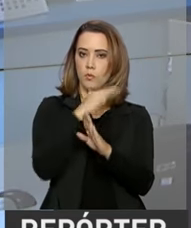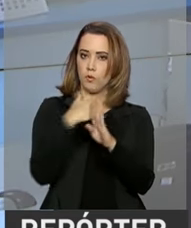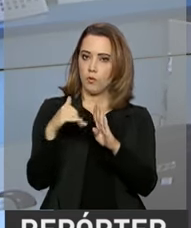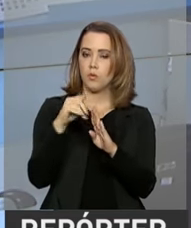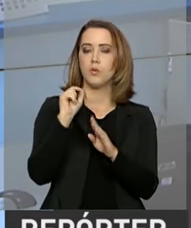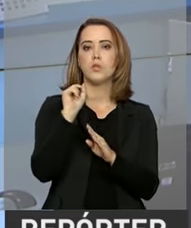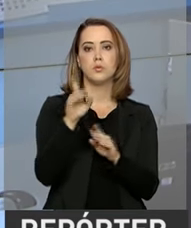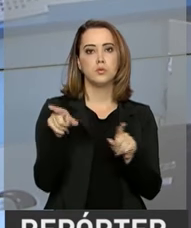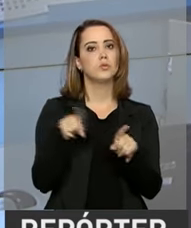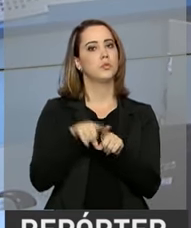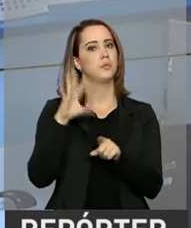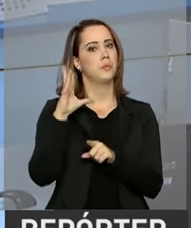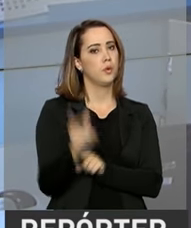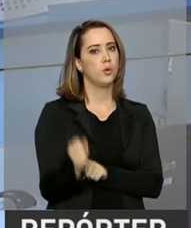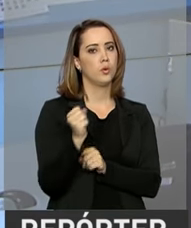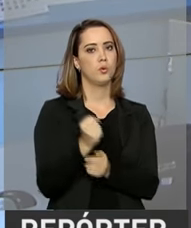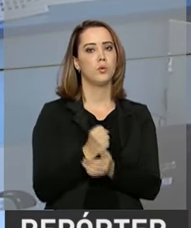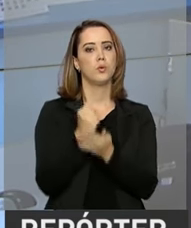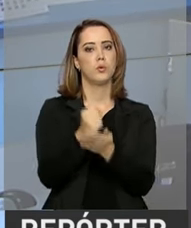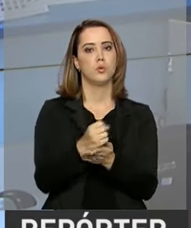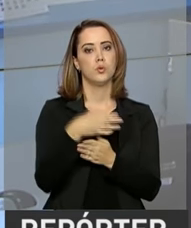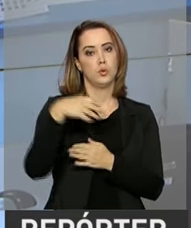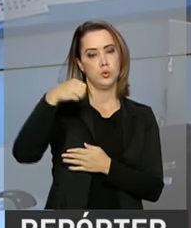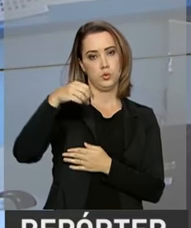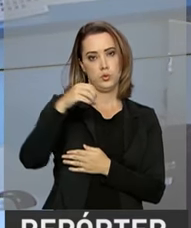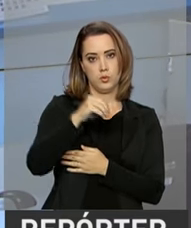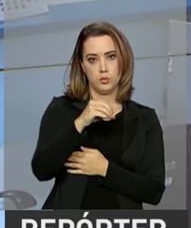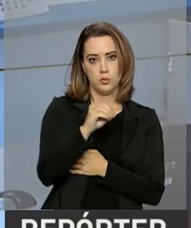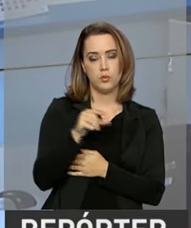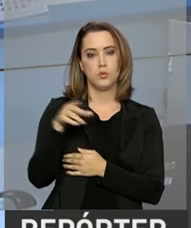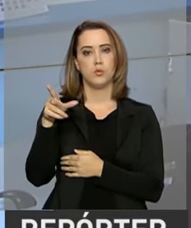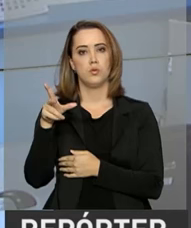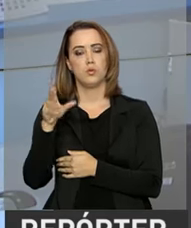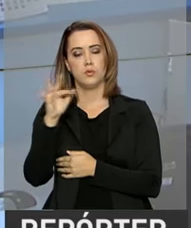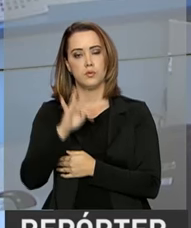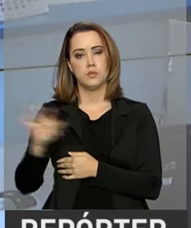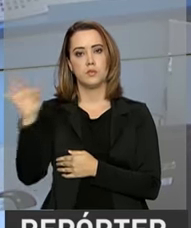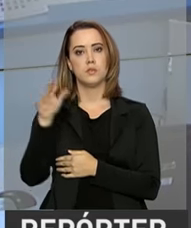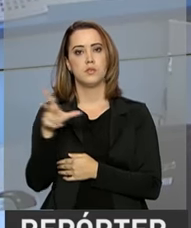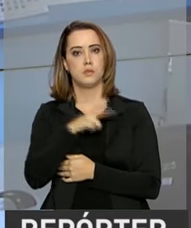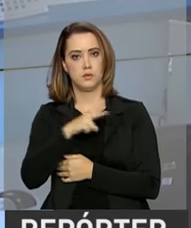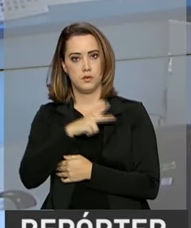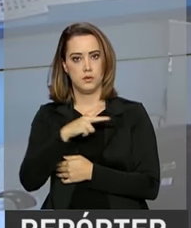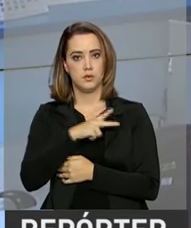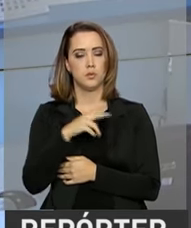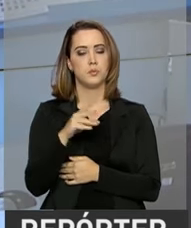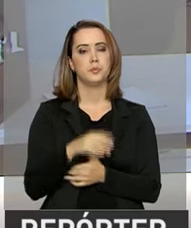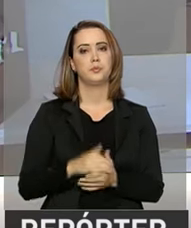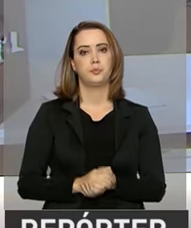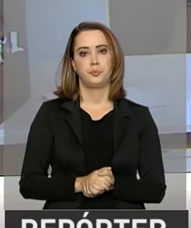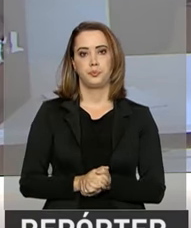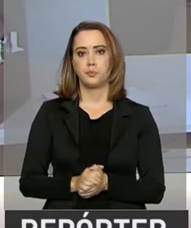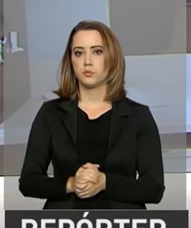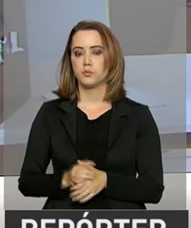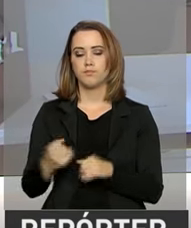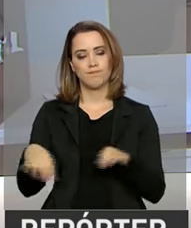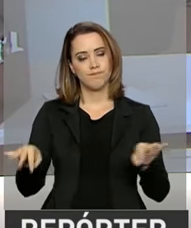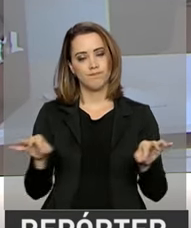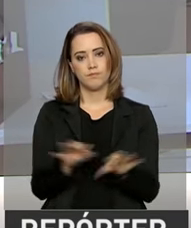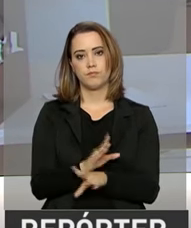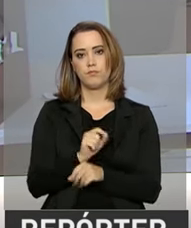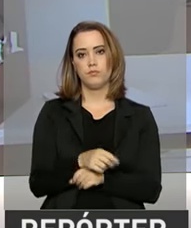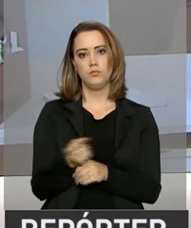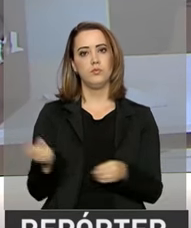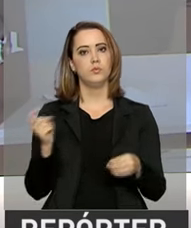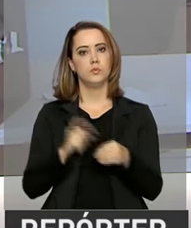parciais e integrais em mais de 900 instituições particulares de ensino superior. Nós ficamos